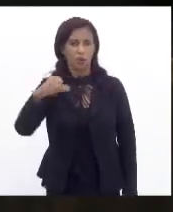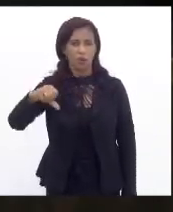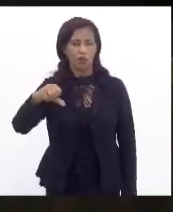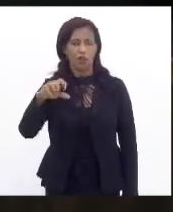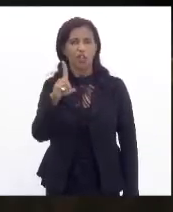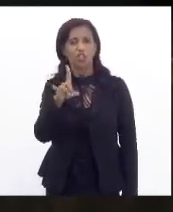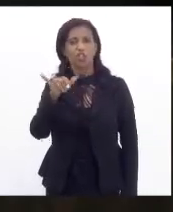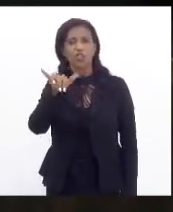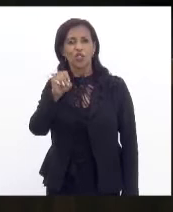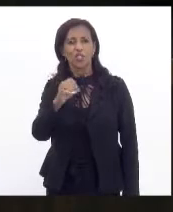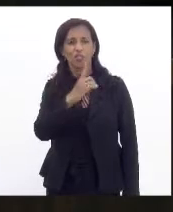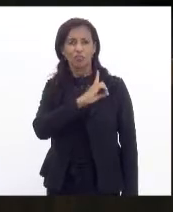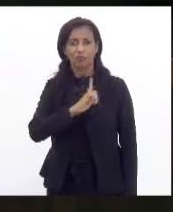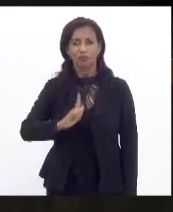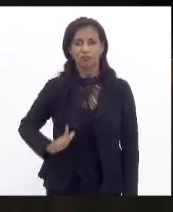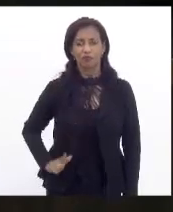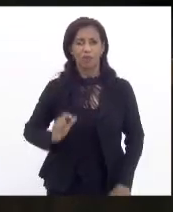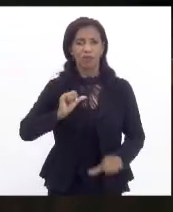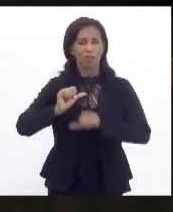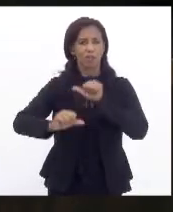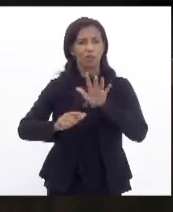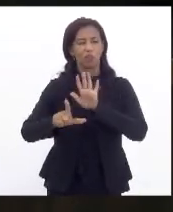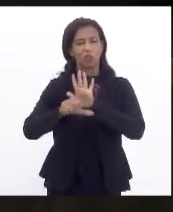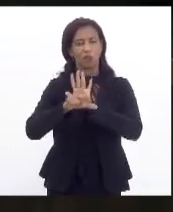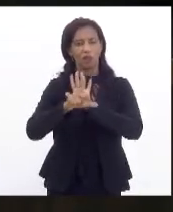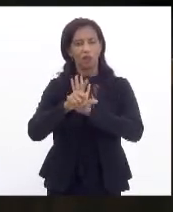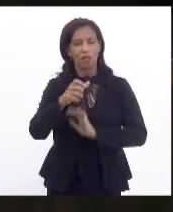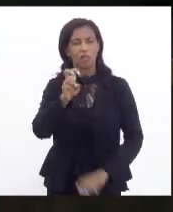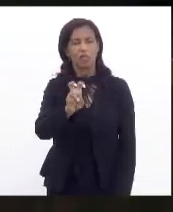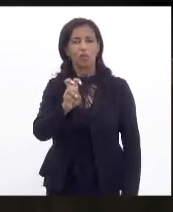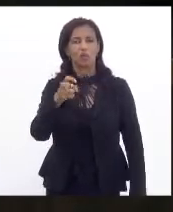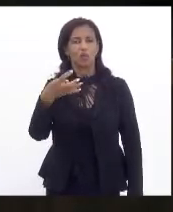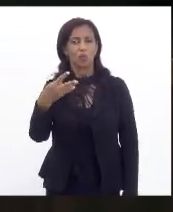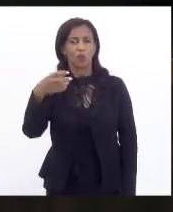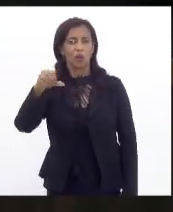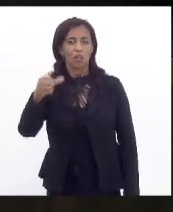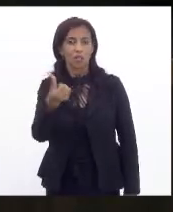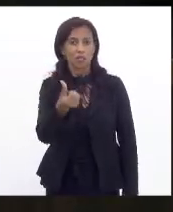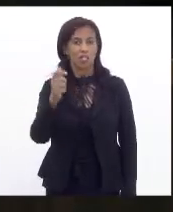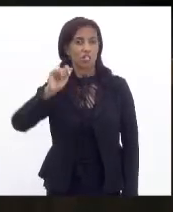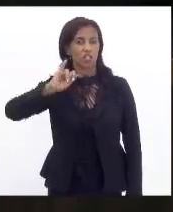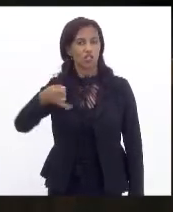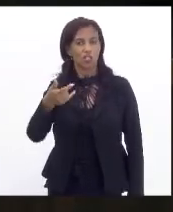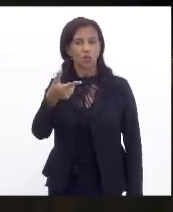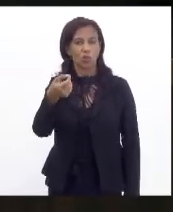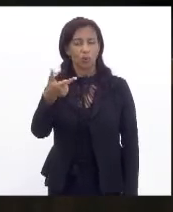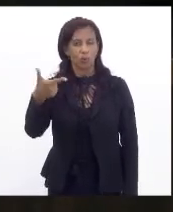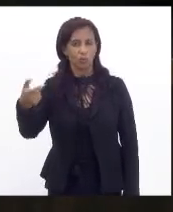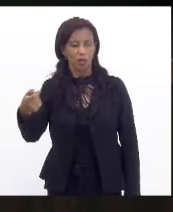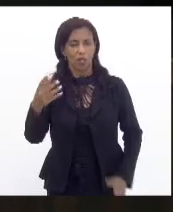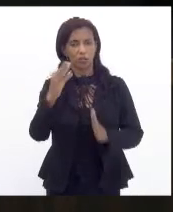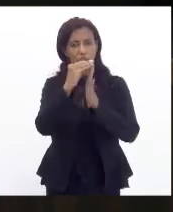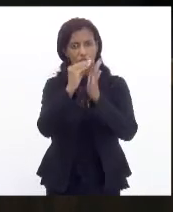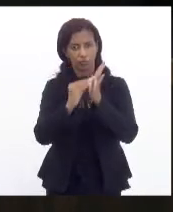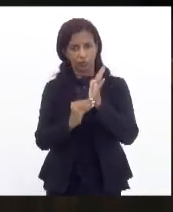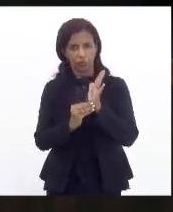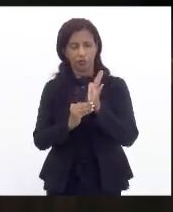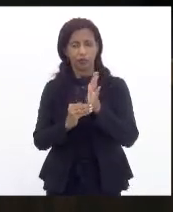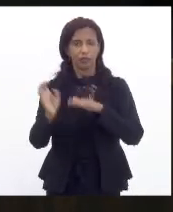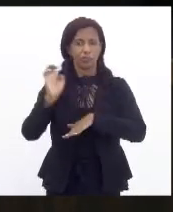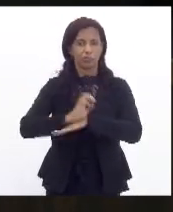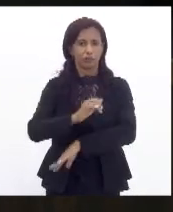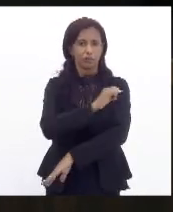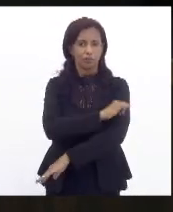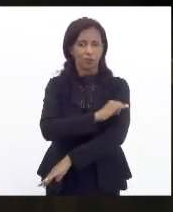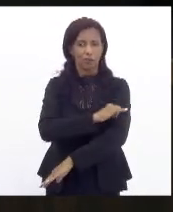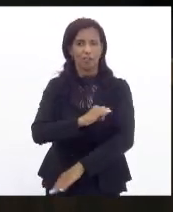deputado Dionísio Lins, que altera a lei 5.645, de 6 de janeiro de 2010, incluindo no calendário do Estado do Rio de Janeiro,